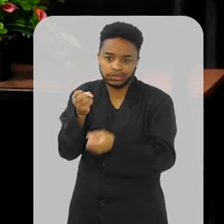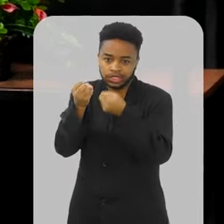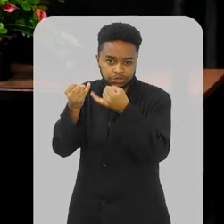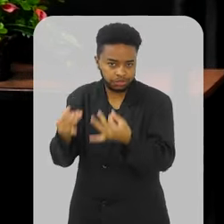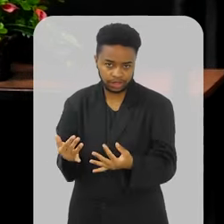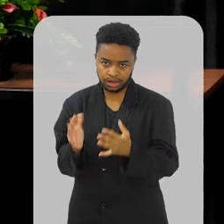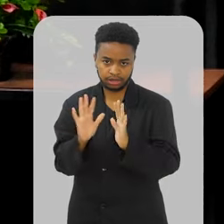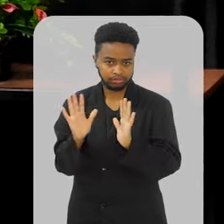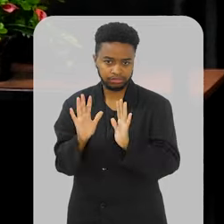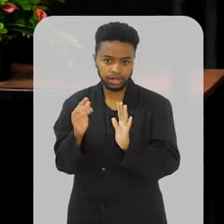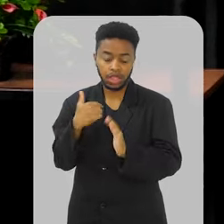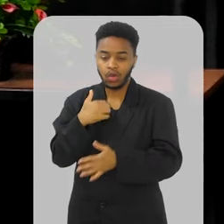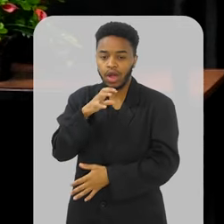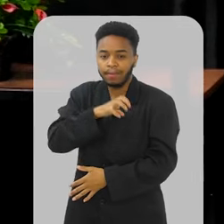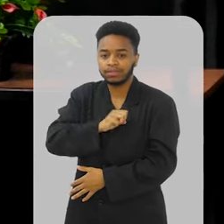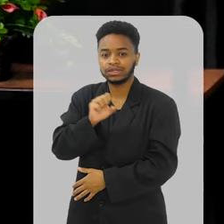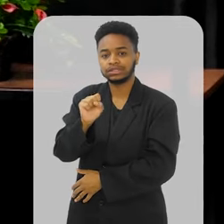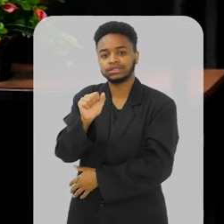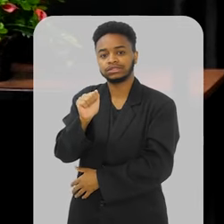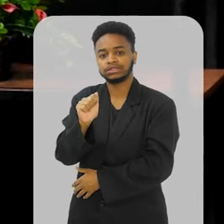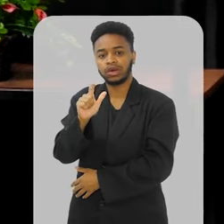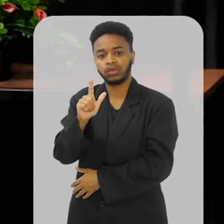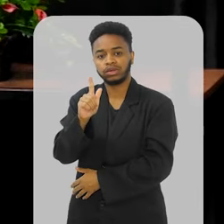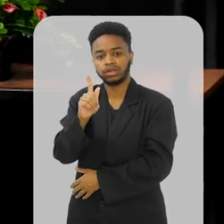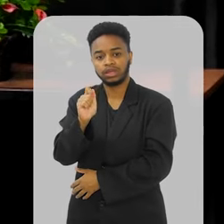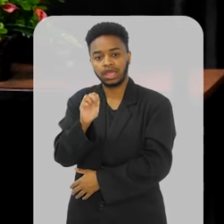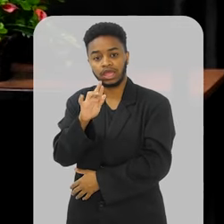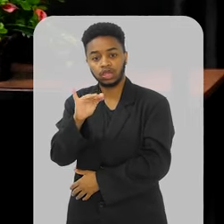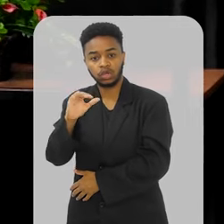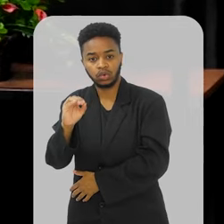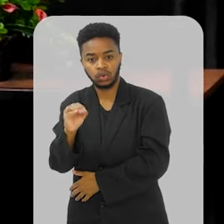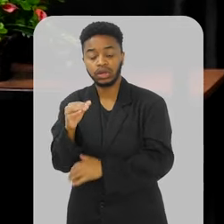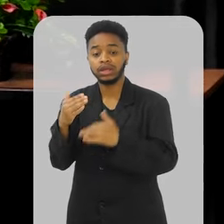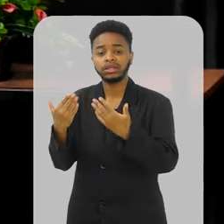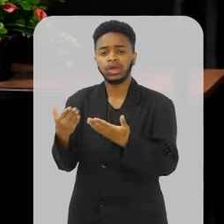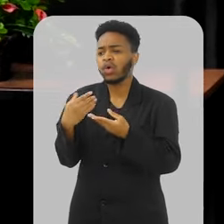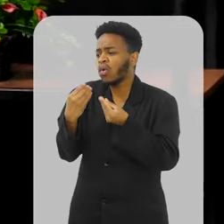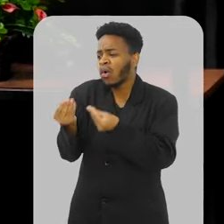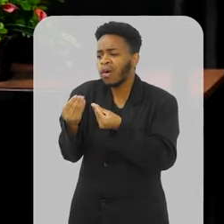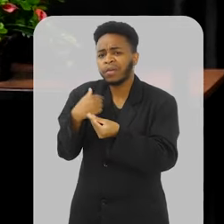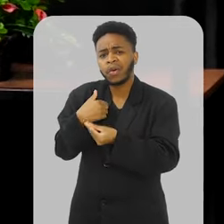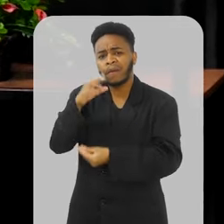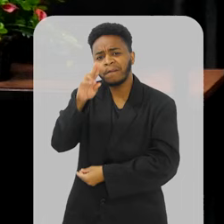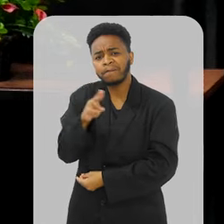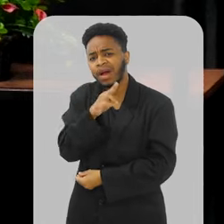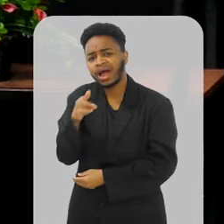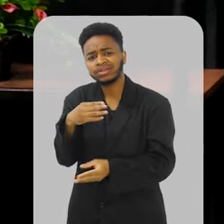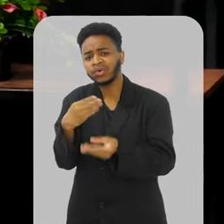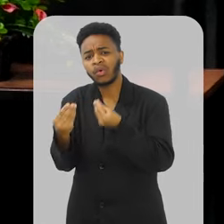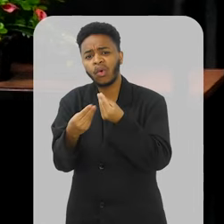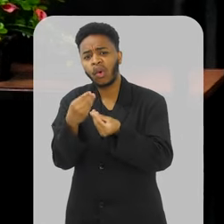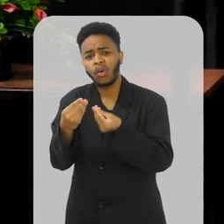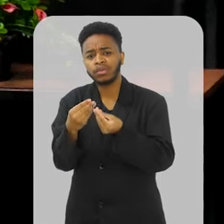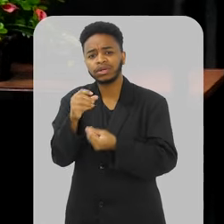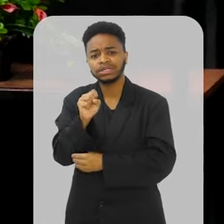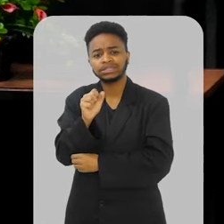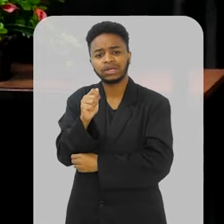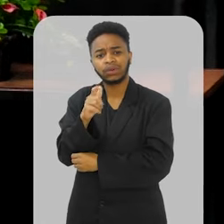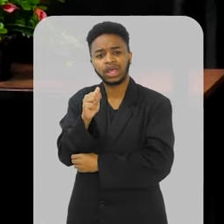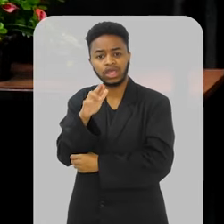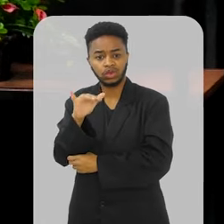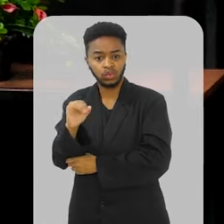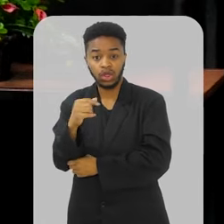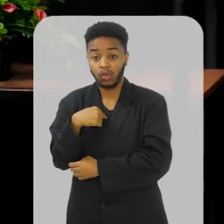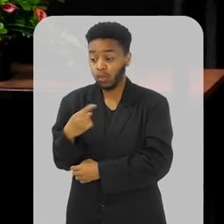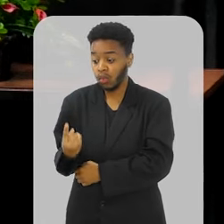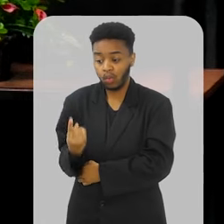explicar pelo Salgueiro e isso era um motivo assim ah como é que você padri o meu Salgueiro Como é que vai ficar era minha única